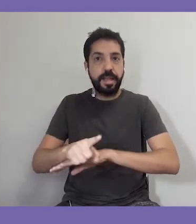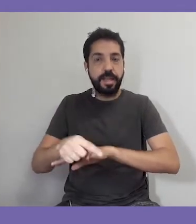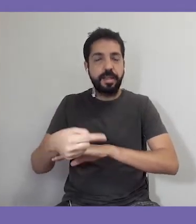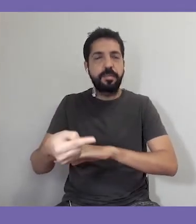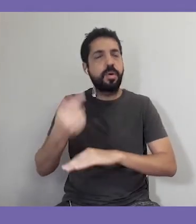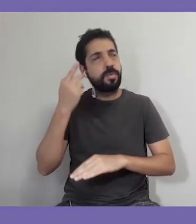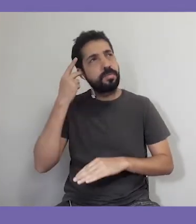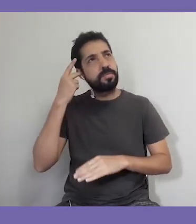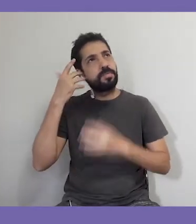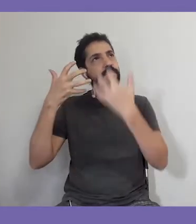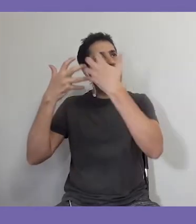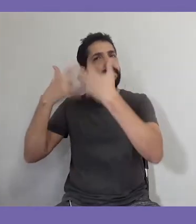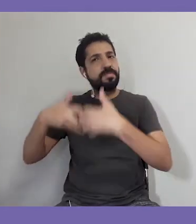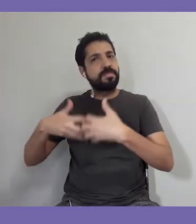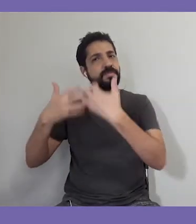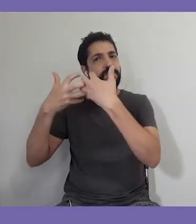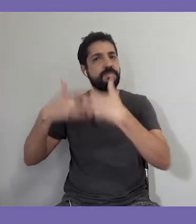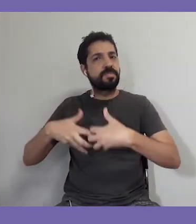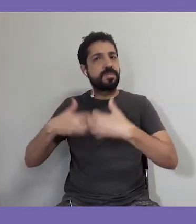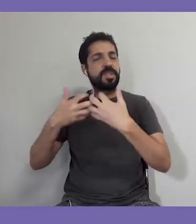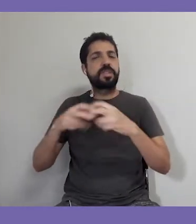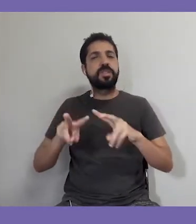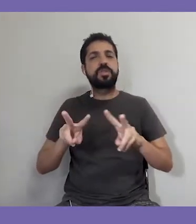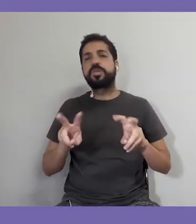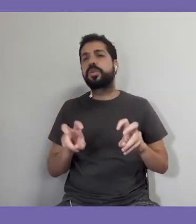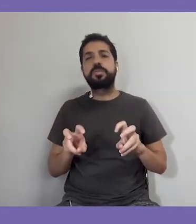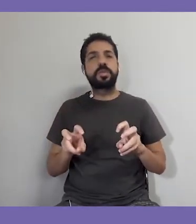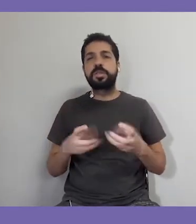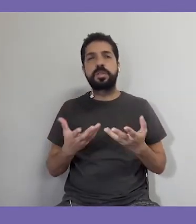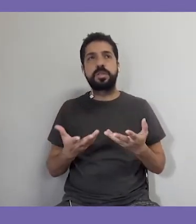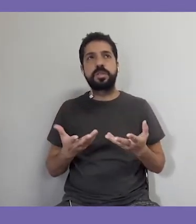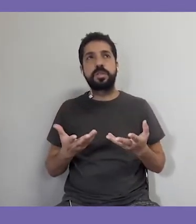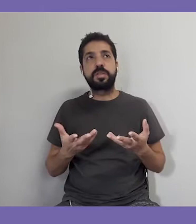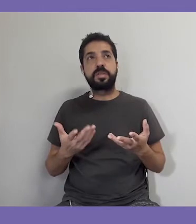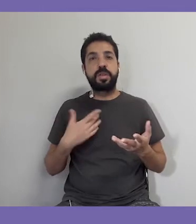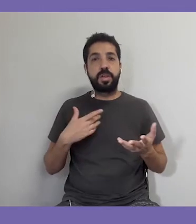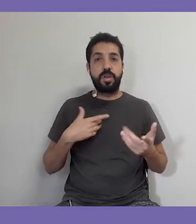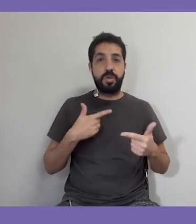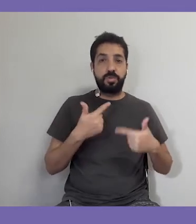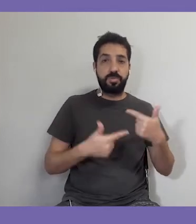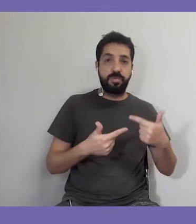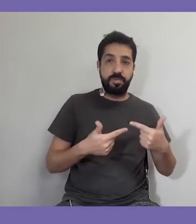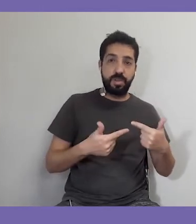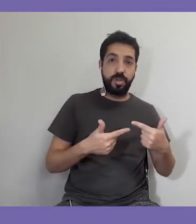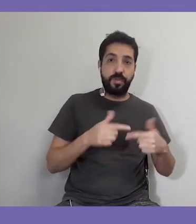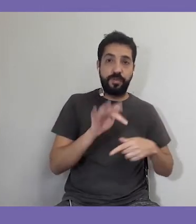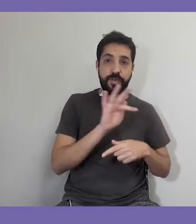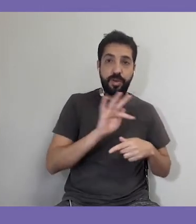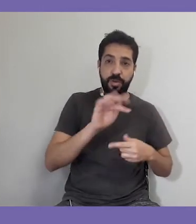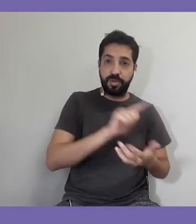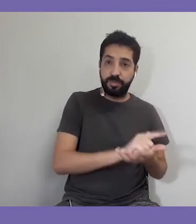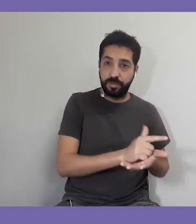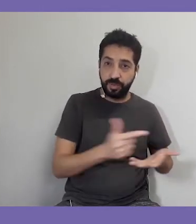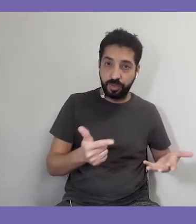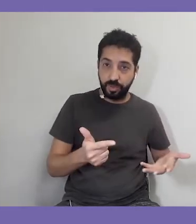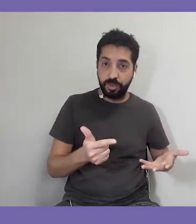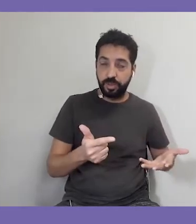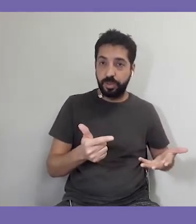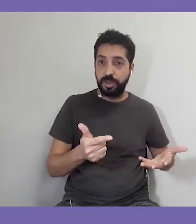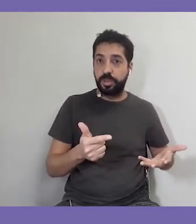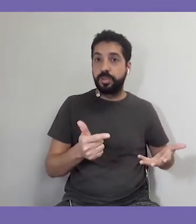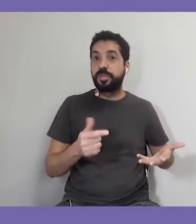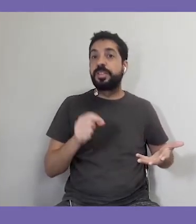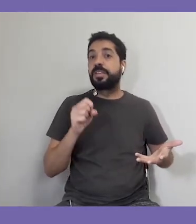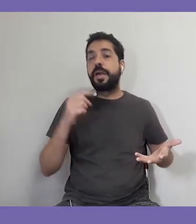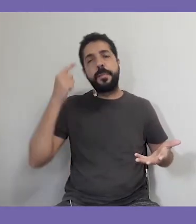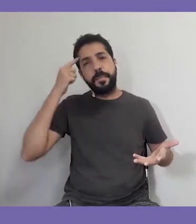comecei muito a refletir sobre uma questão assim. Eu venho do jornalismo, né? E no jornalismo eu aprendi que ou